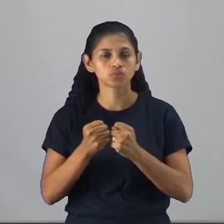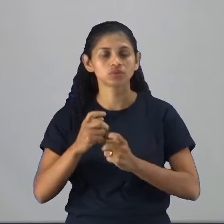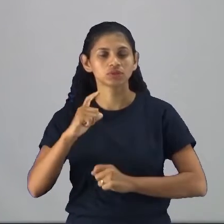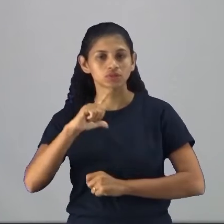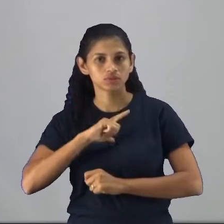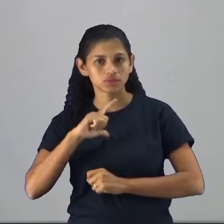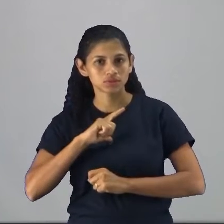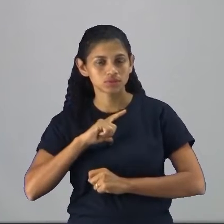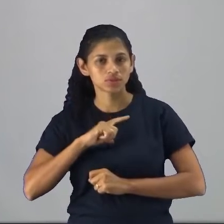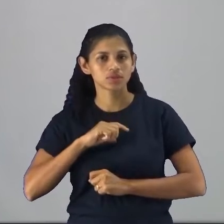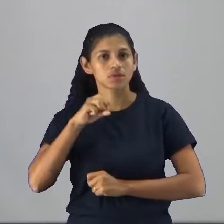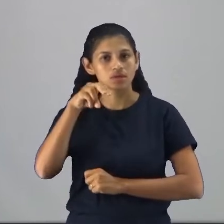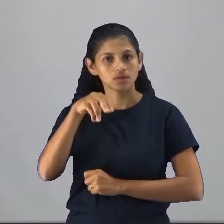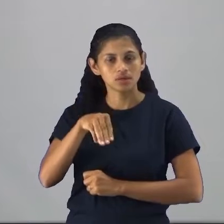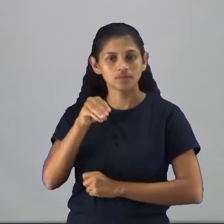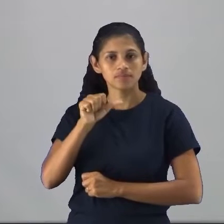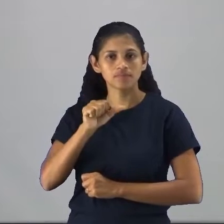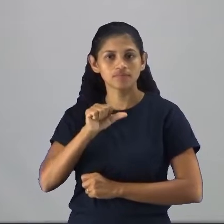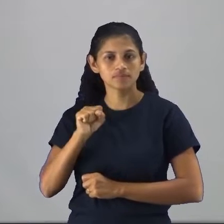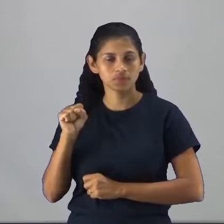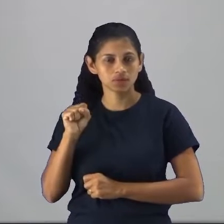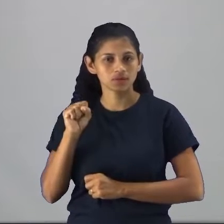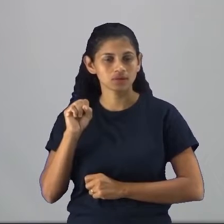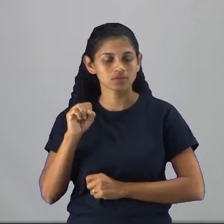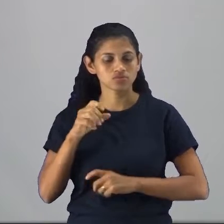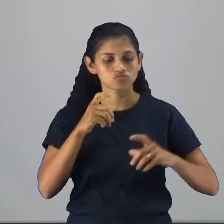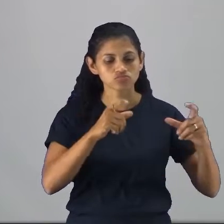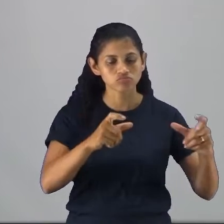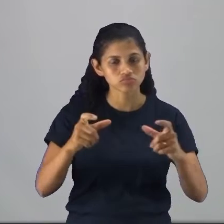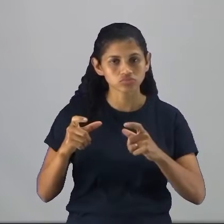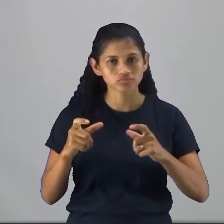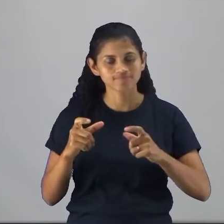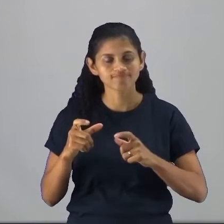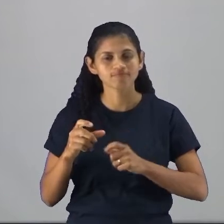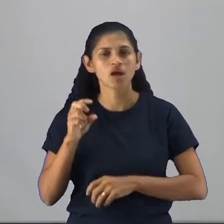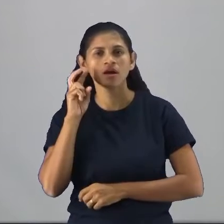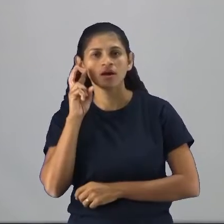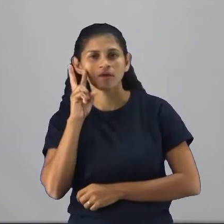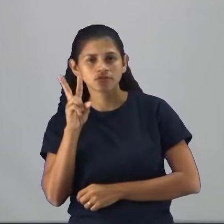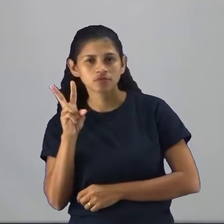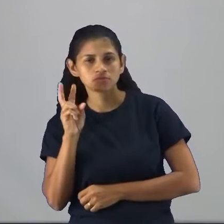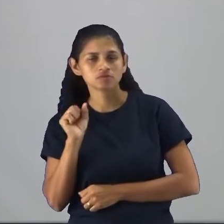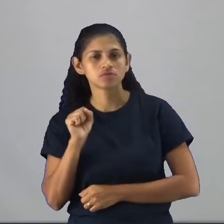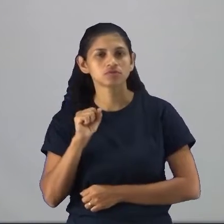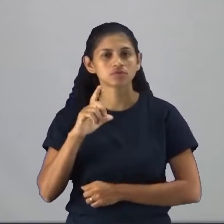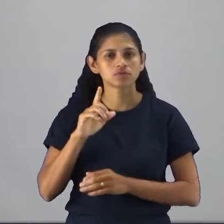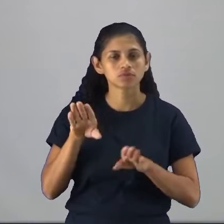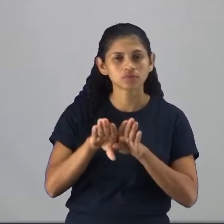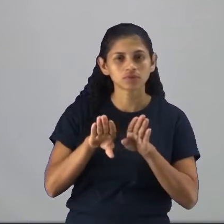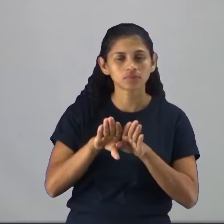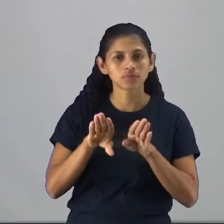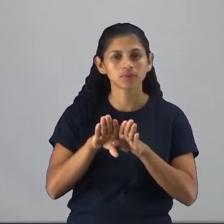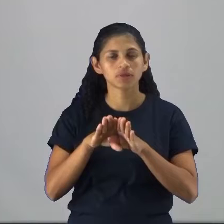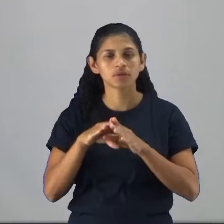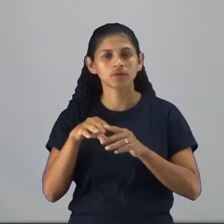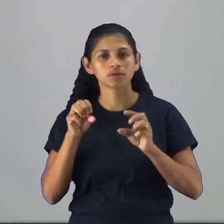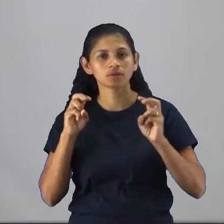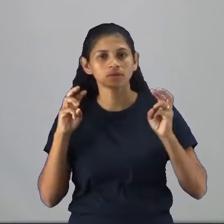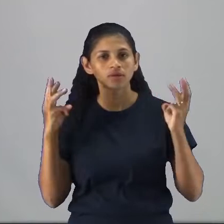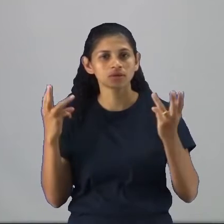espaço. Vimos também que a matéria ela tem suas propriedades físicas e químicas, né? E aí nós estamos